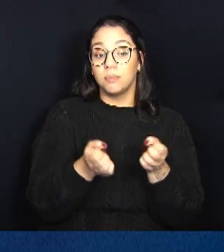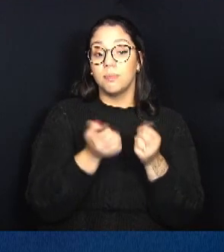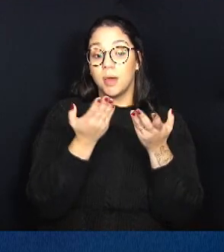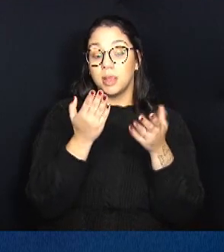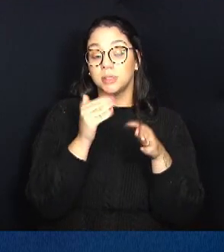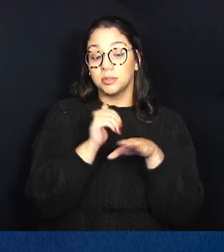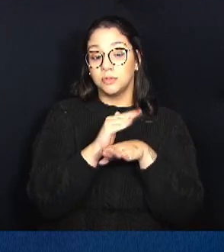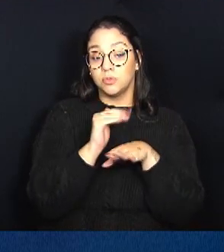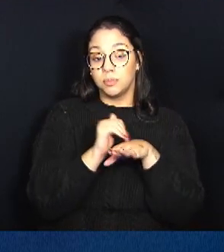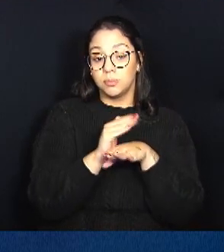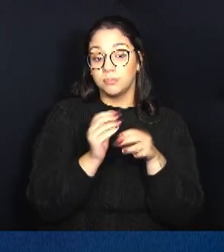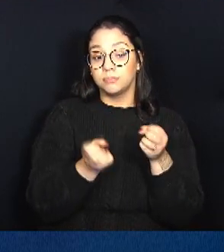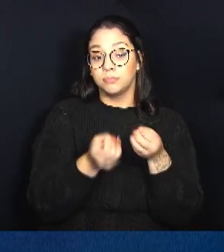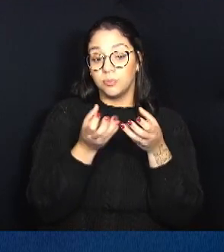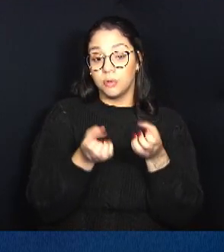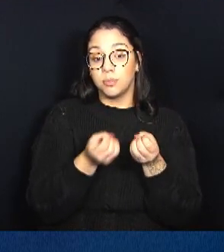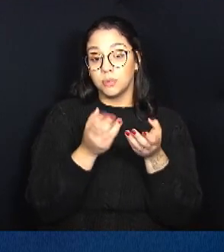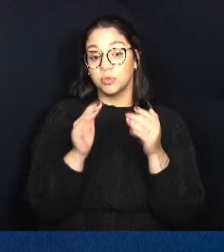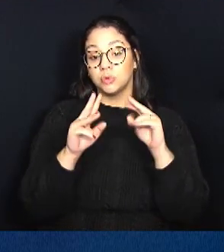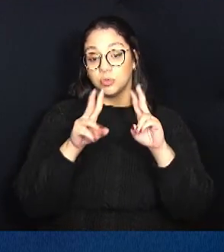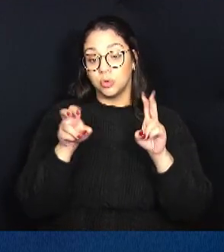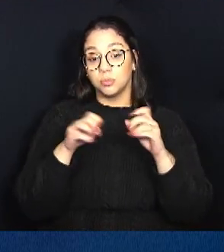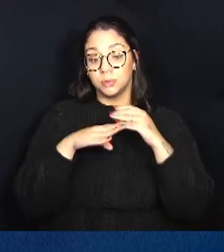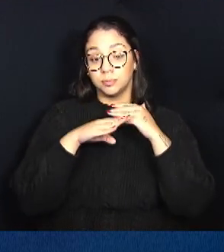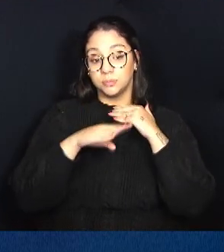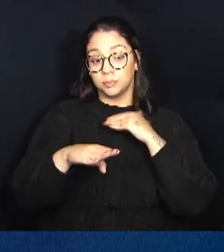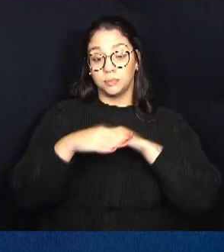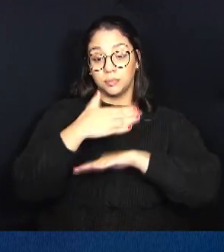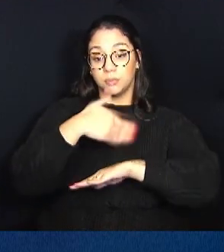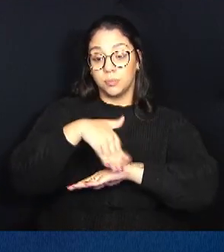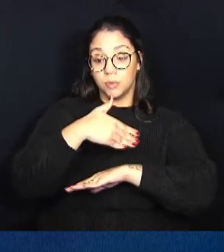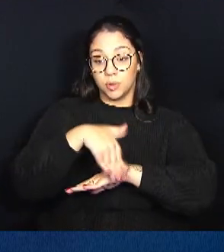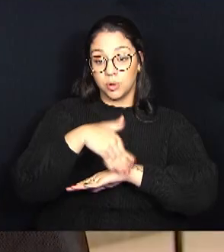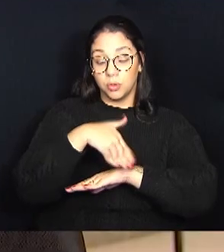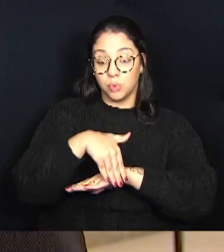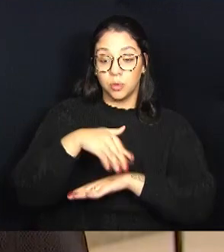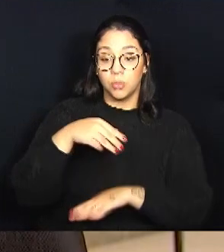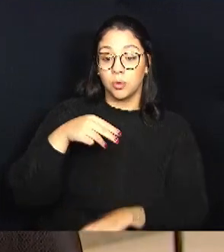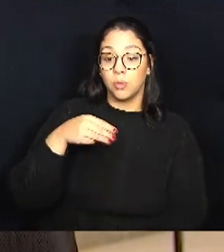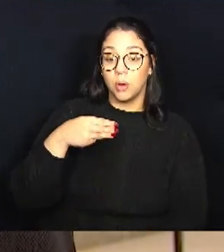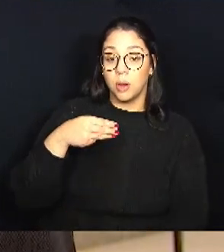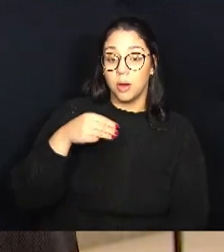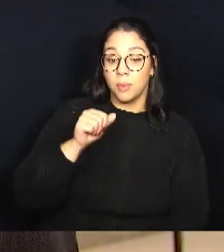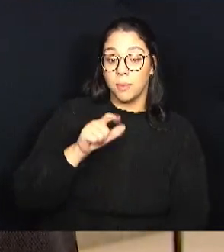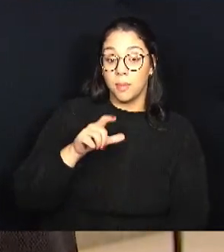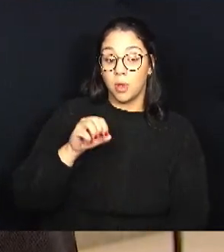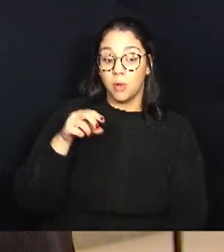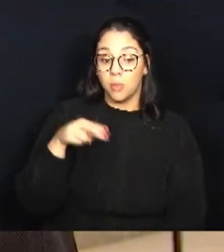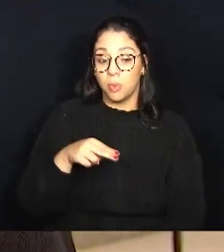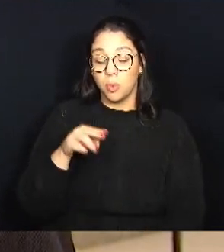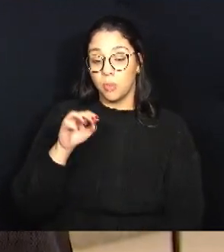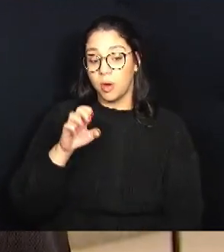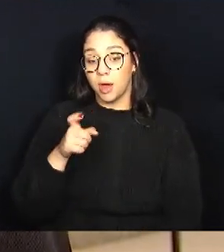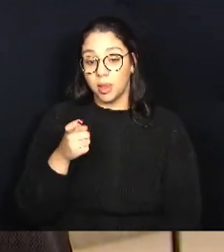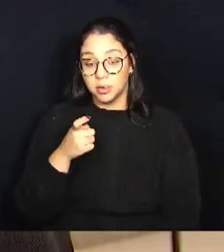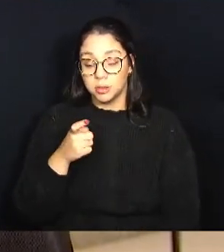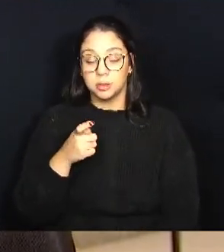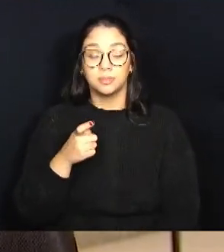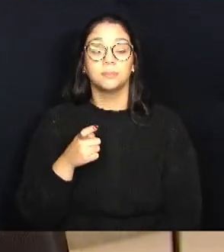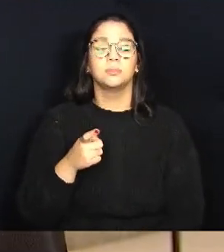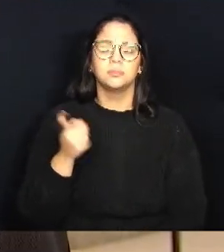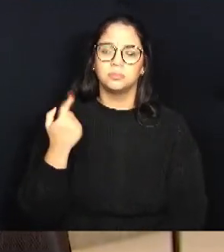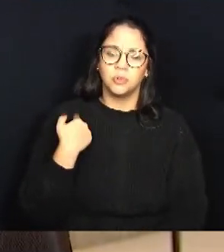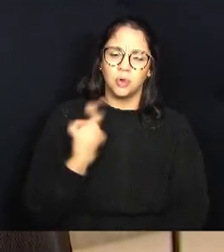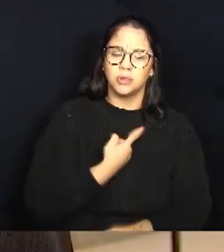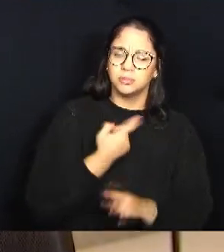sobre a pavimentação asfáltica da rua Malcolm X do DIC 5. Nós fizemos esse requerimento para questionar a Prefeitura se já